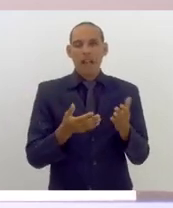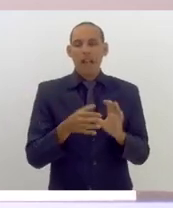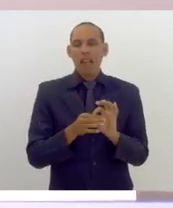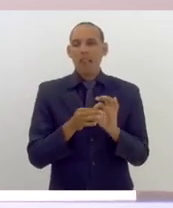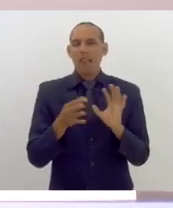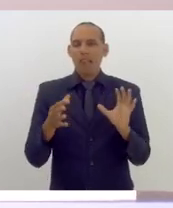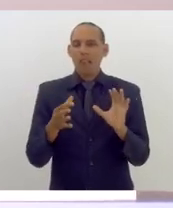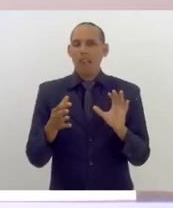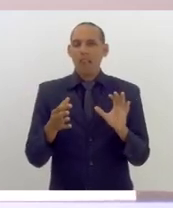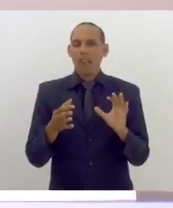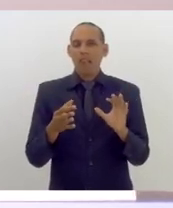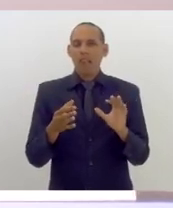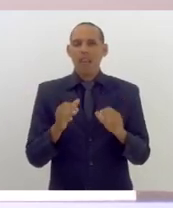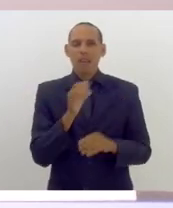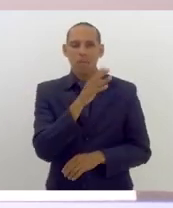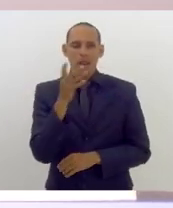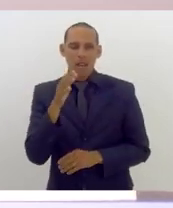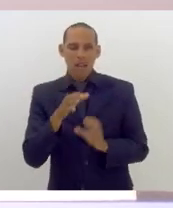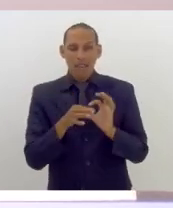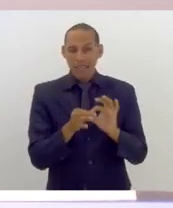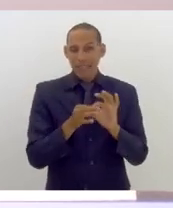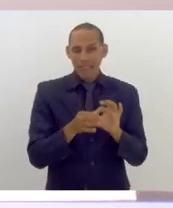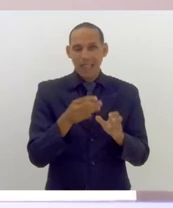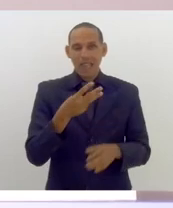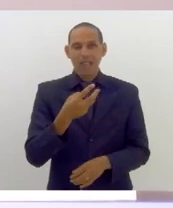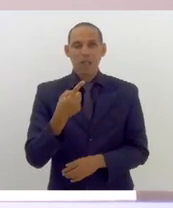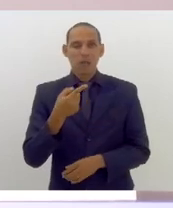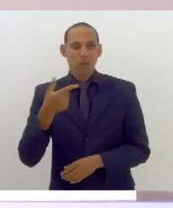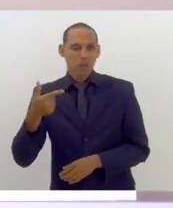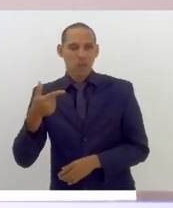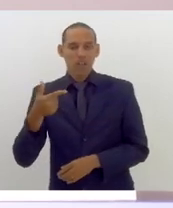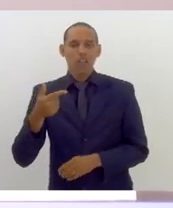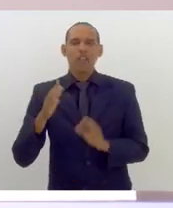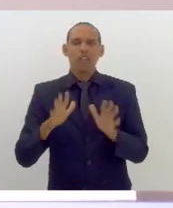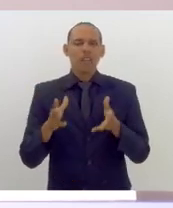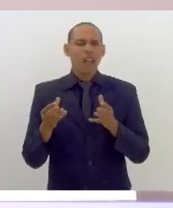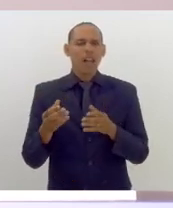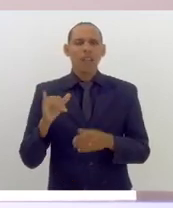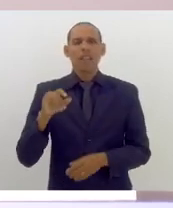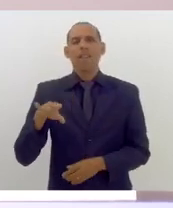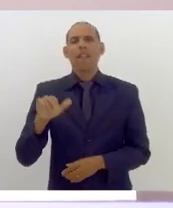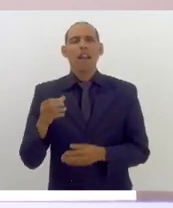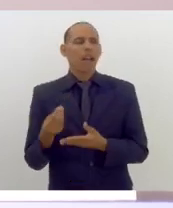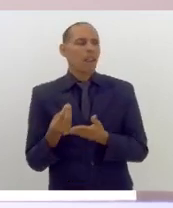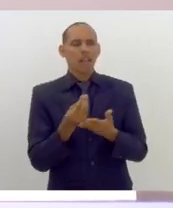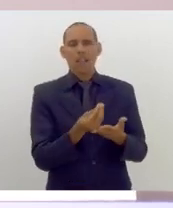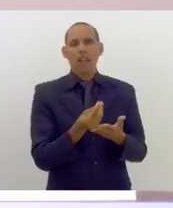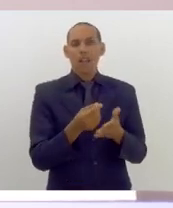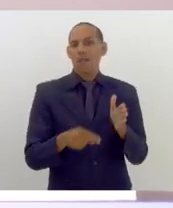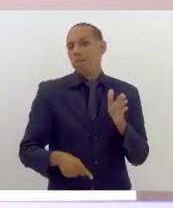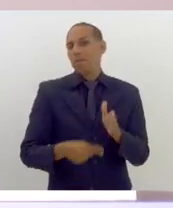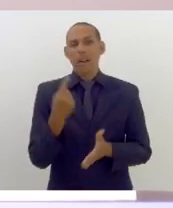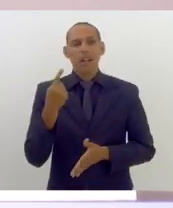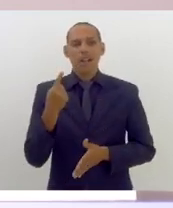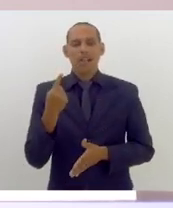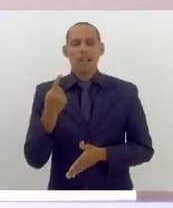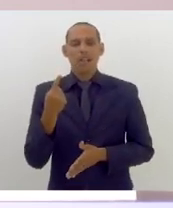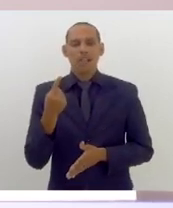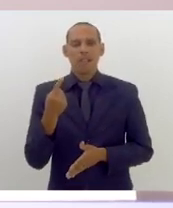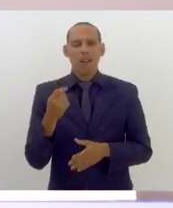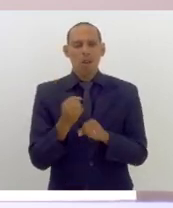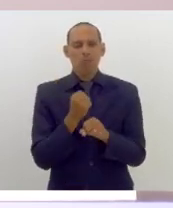licença ambiental integrada 312 já havia sido emitida pelo Inea e a primeira vez que o empreendimento